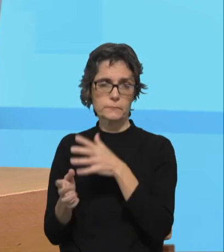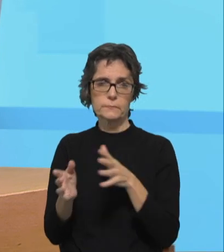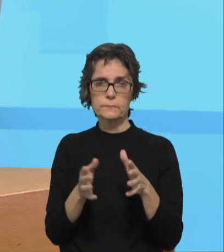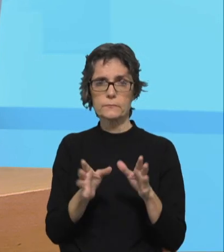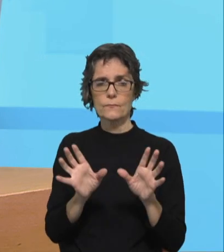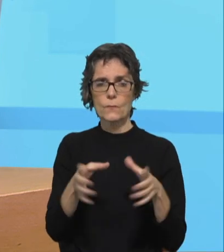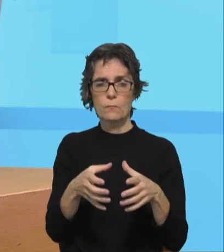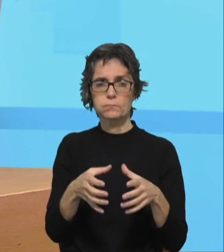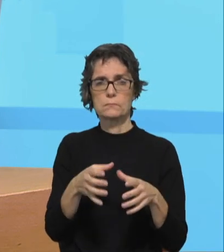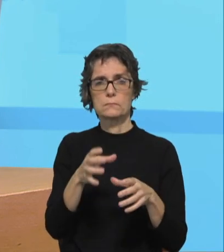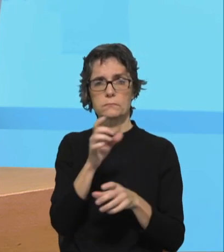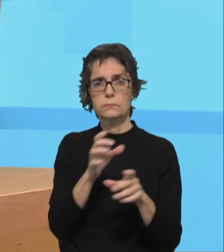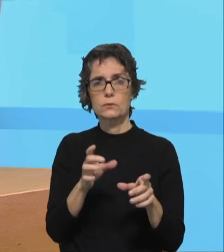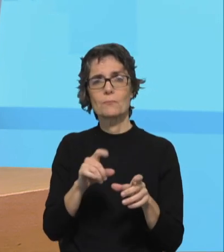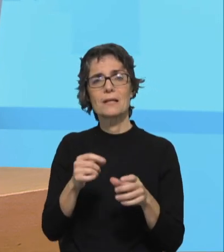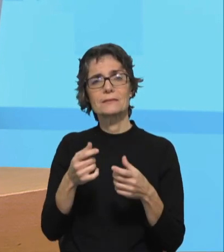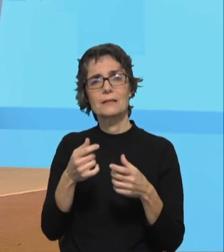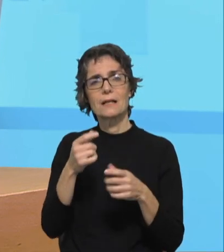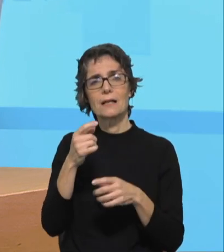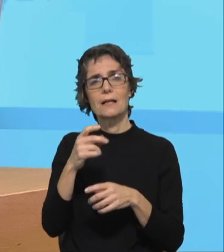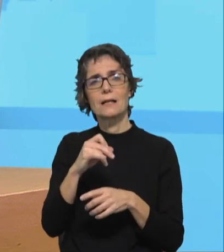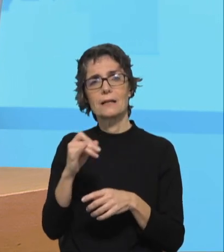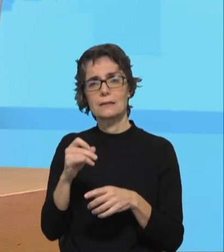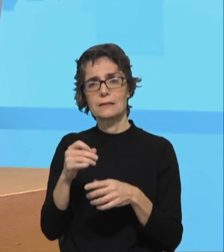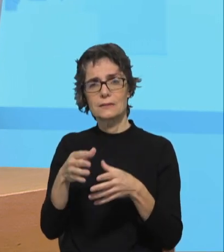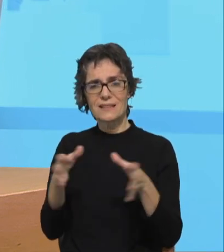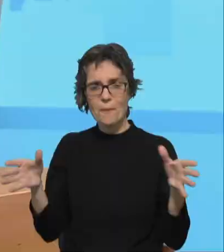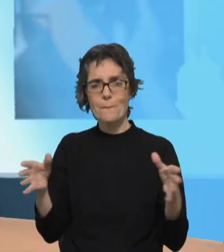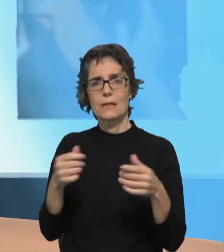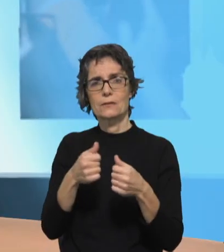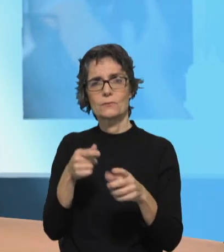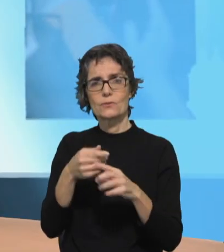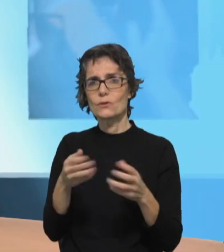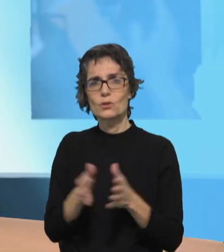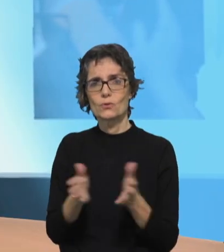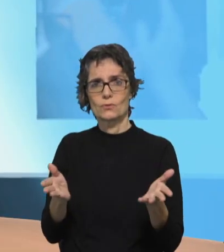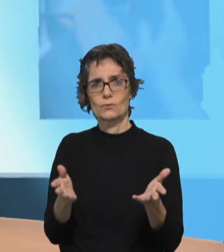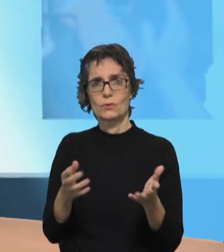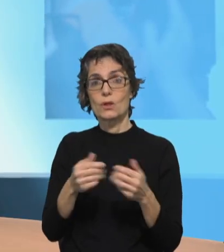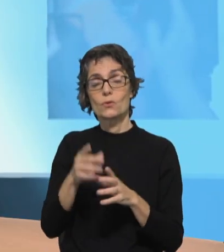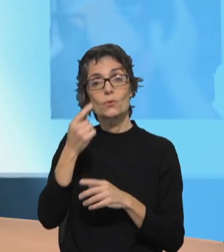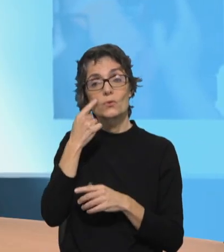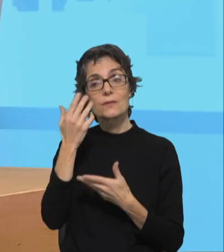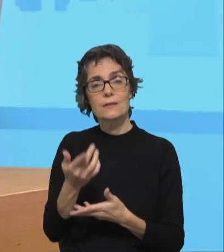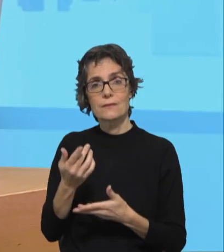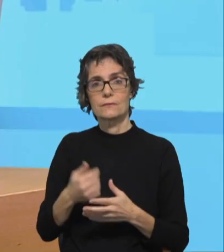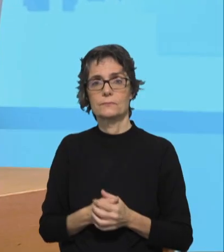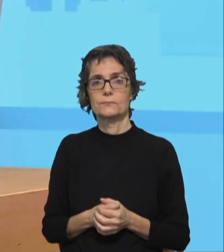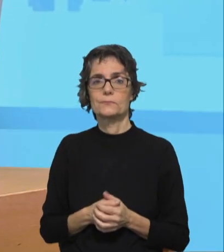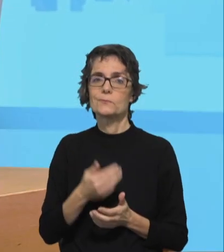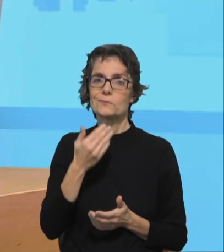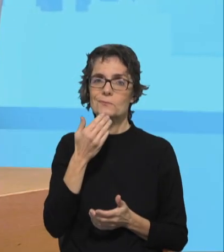restrito, mas de todas as pessoas que possam utilizar estes instrumentos. Muito bem, Pedro Jorge Pato, muito obrigado por esta partilha.